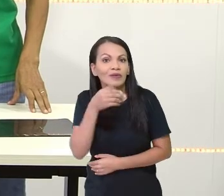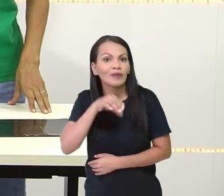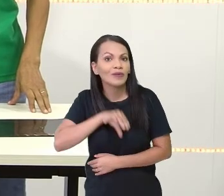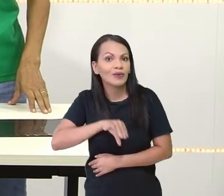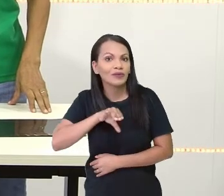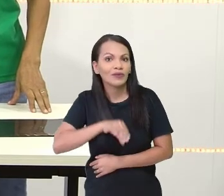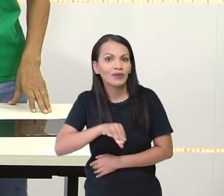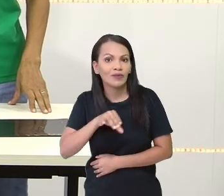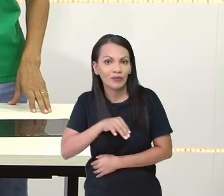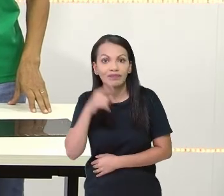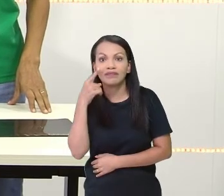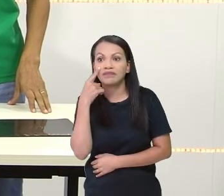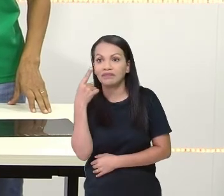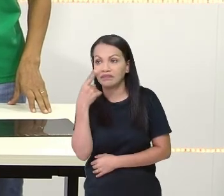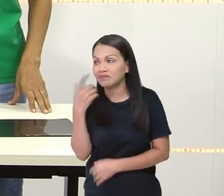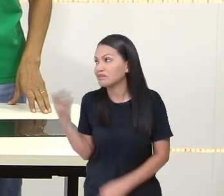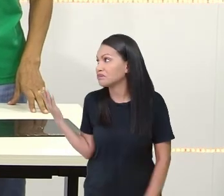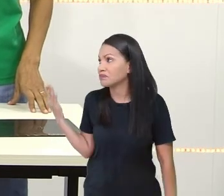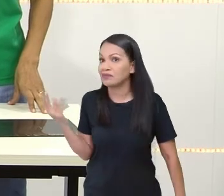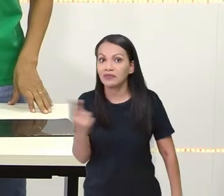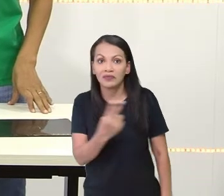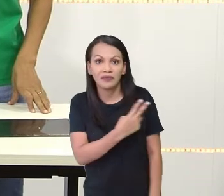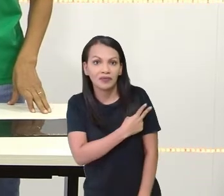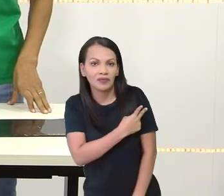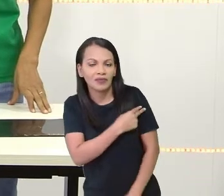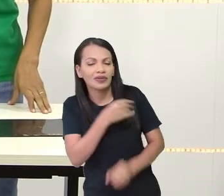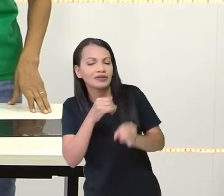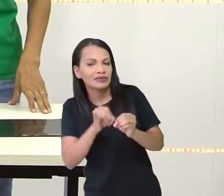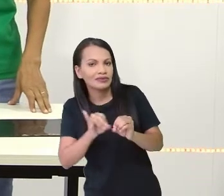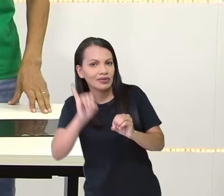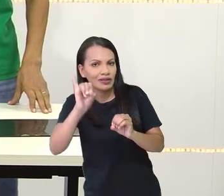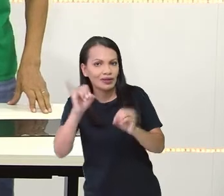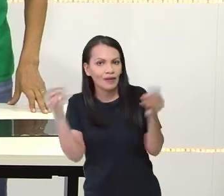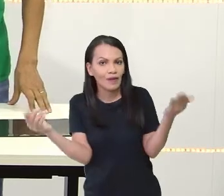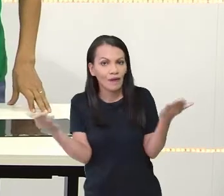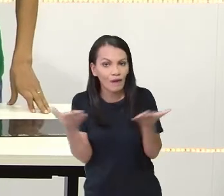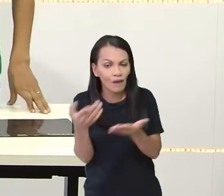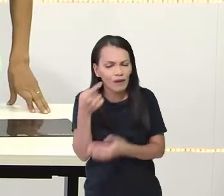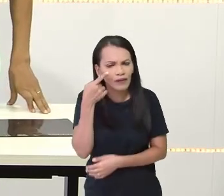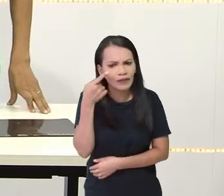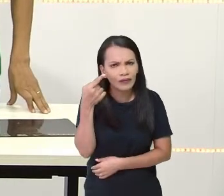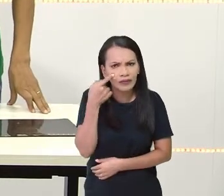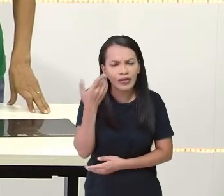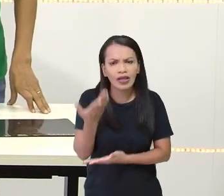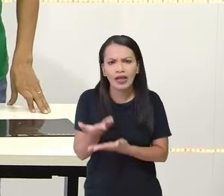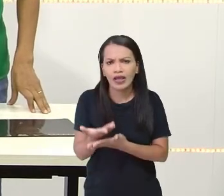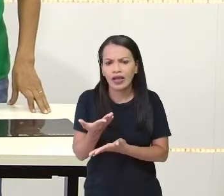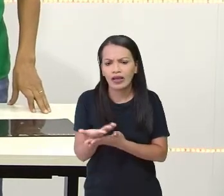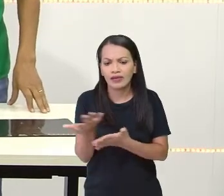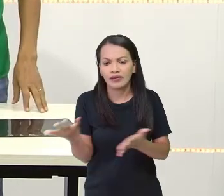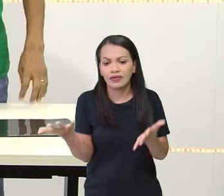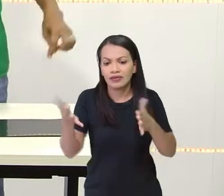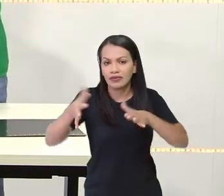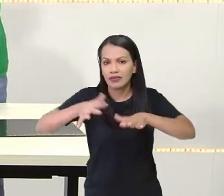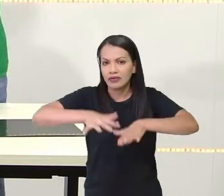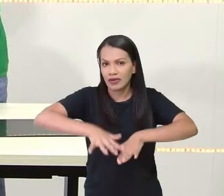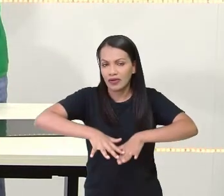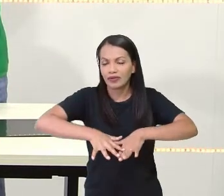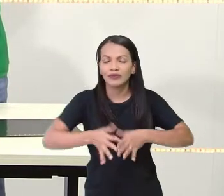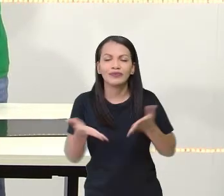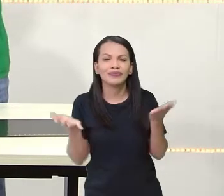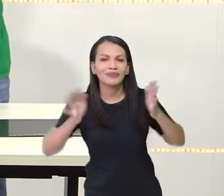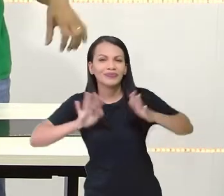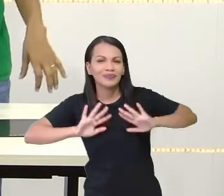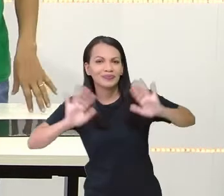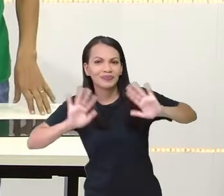portuguesa para as turmas do segundo ano e do Se Liga. Olha, para tornar essa aula mais inclusiva, aqui deste